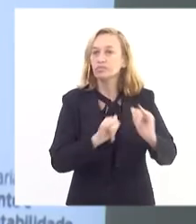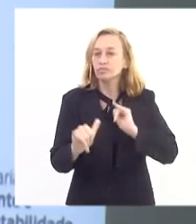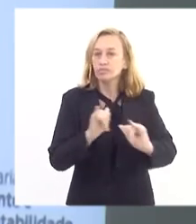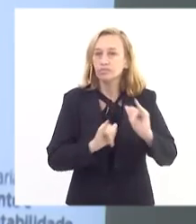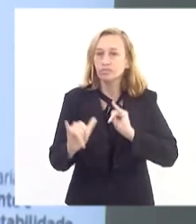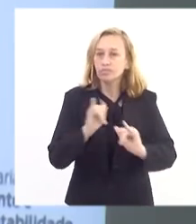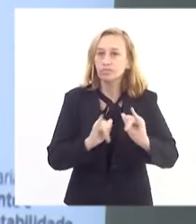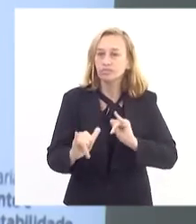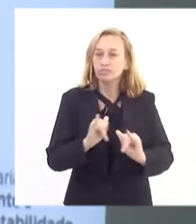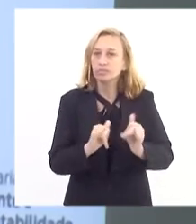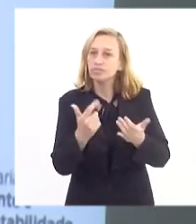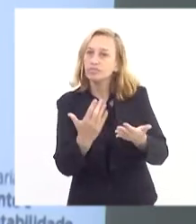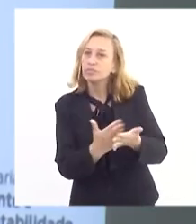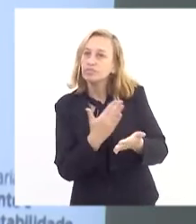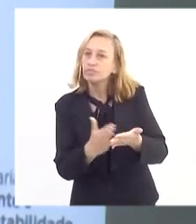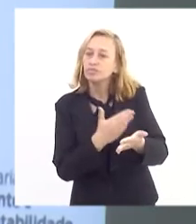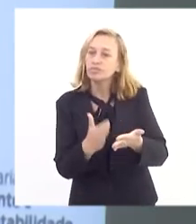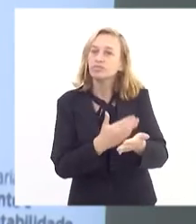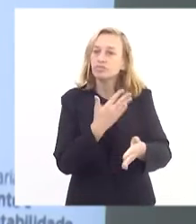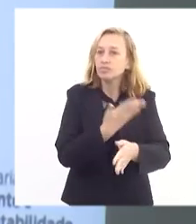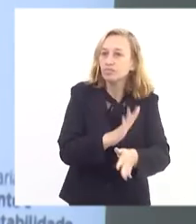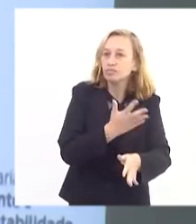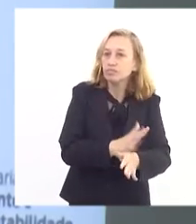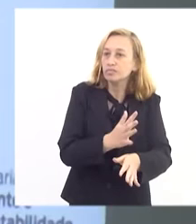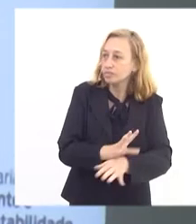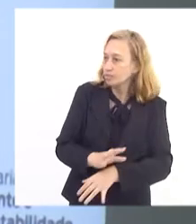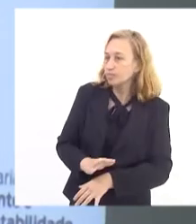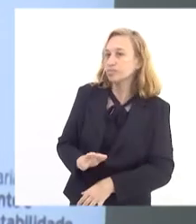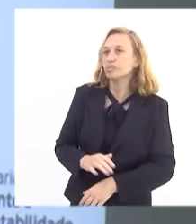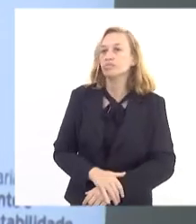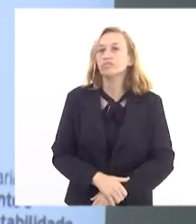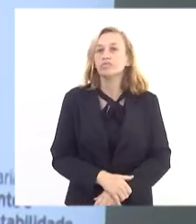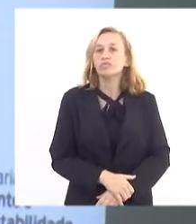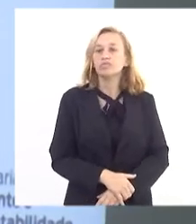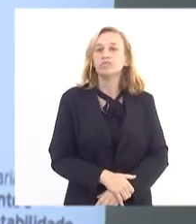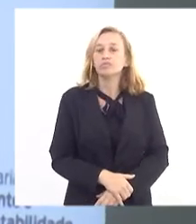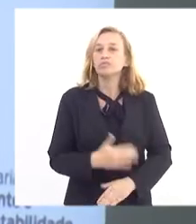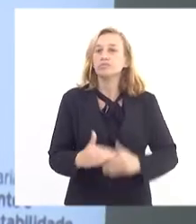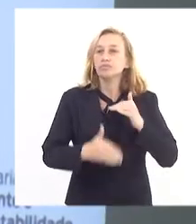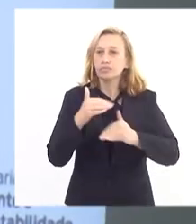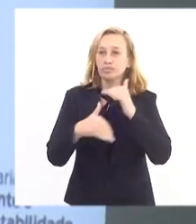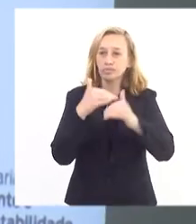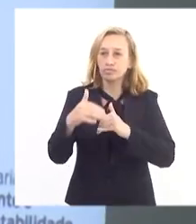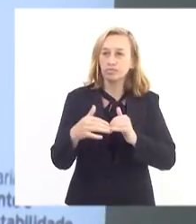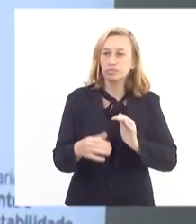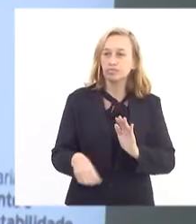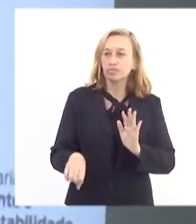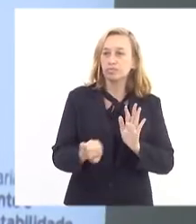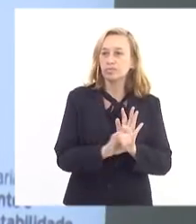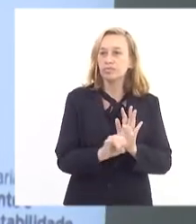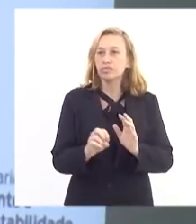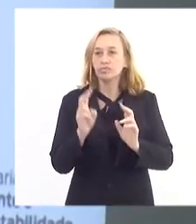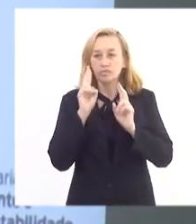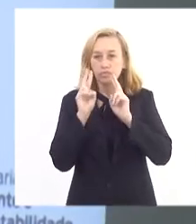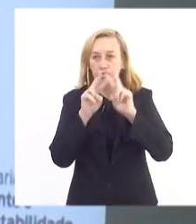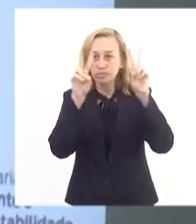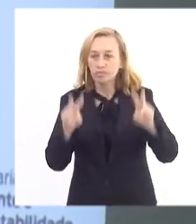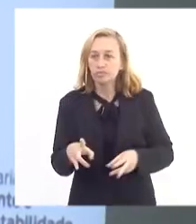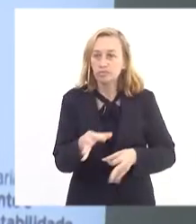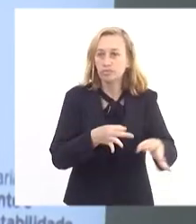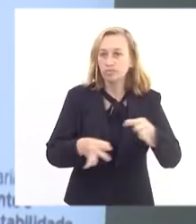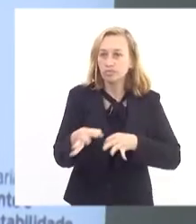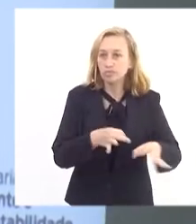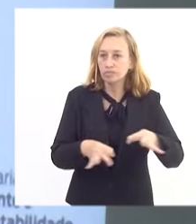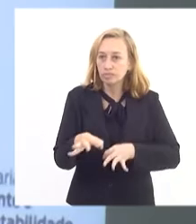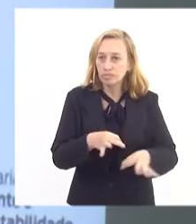das apostilas, o treinamento. Olá, tudo bem, querido? O desenvolvimento da identidade visual do projeto, a aquisição de bens